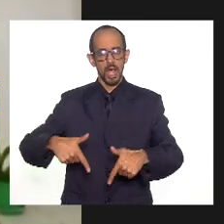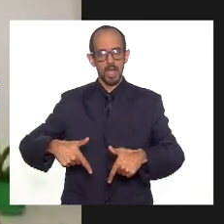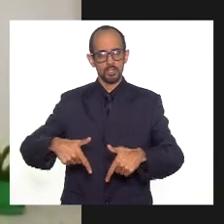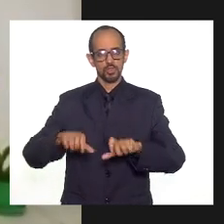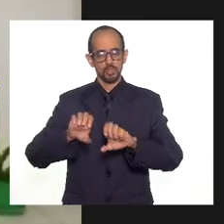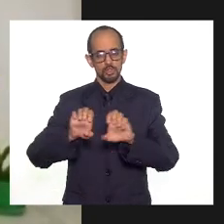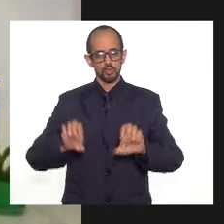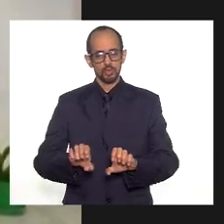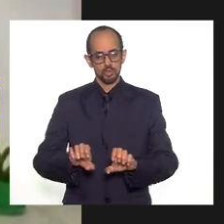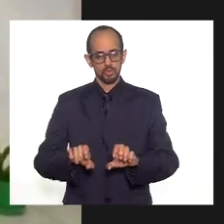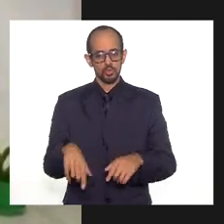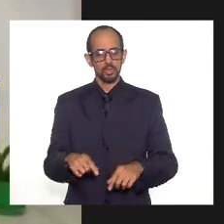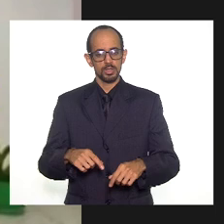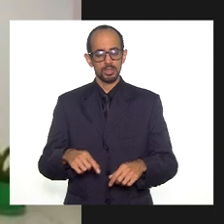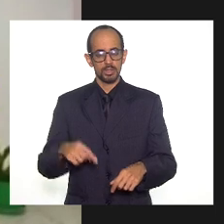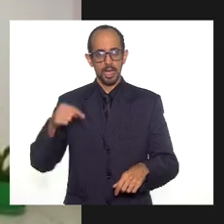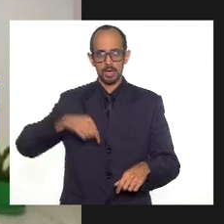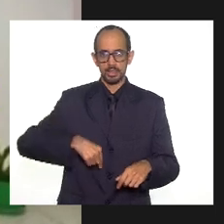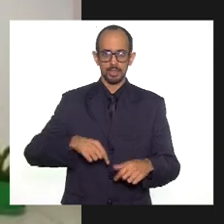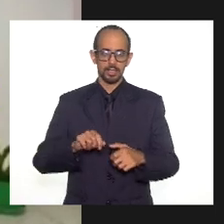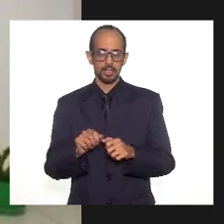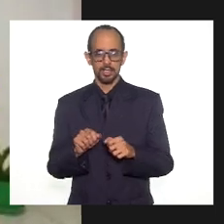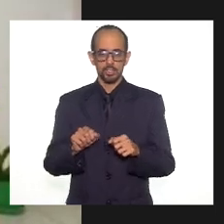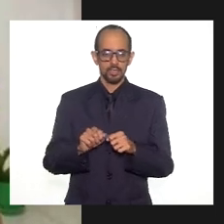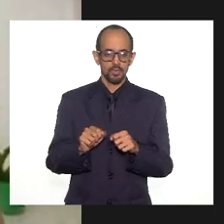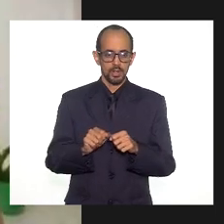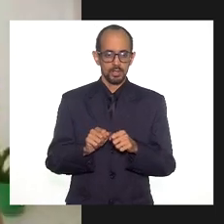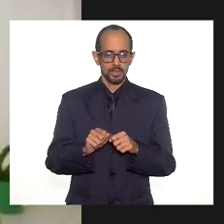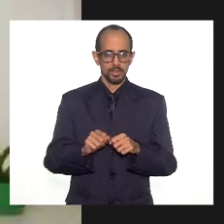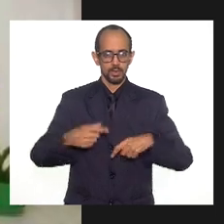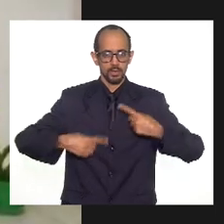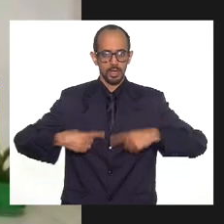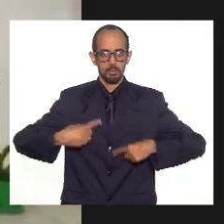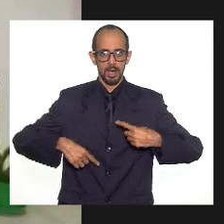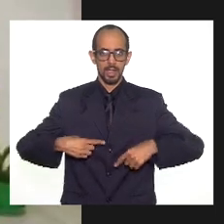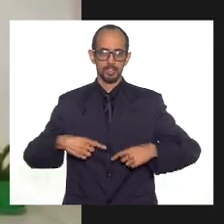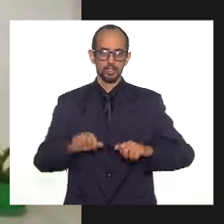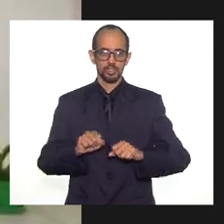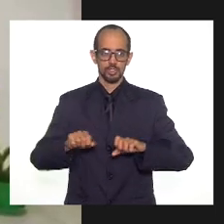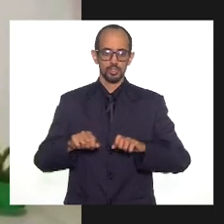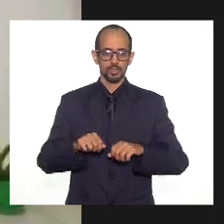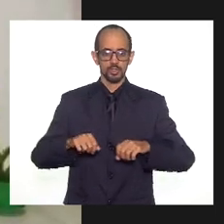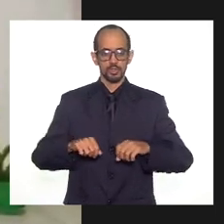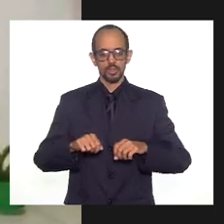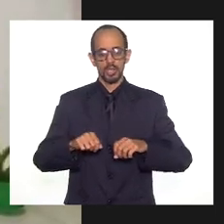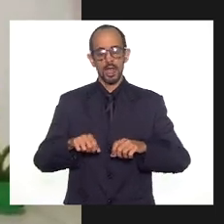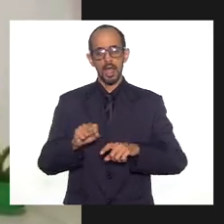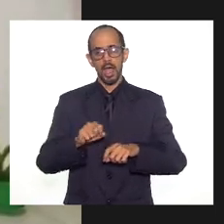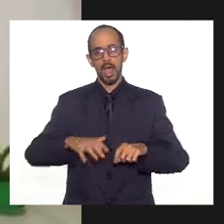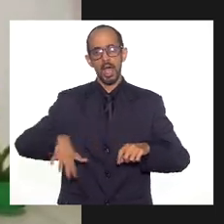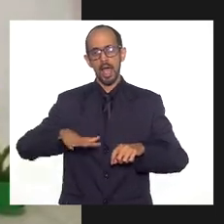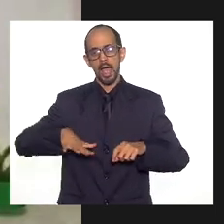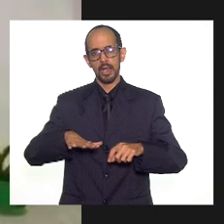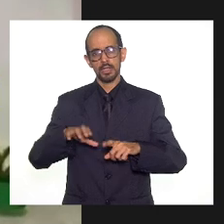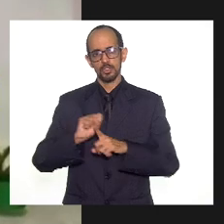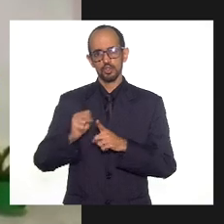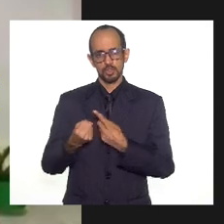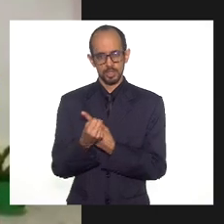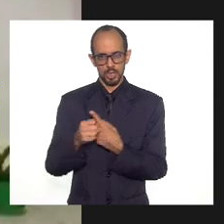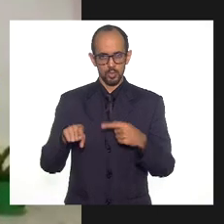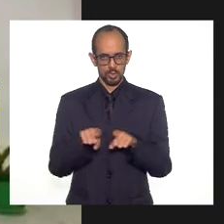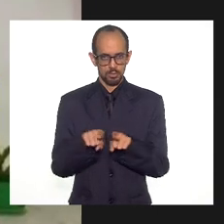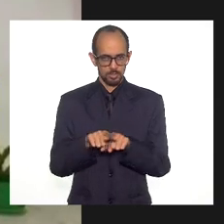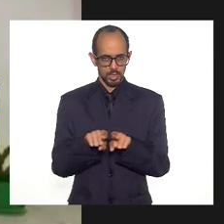trazemos o debate do investimento estrutural também na área social. Porque, por óbvio,